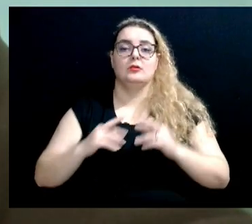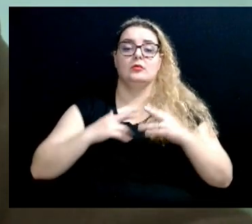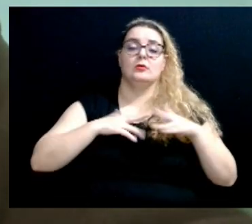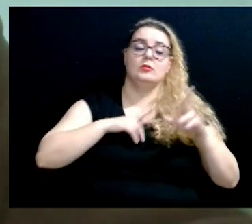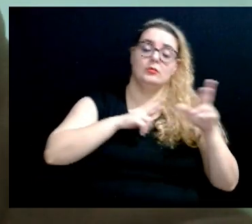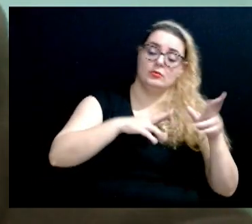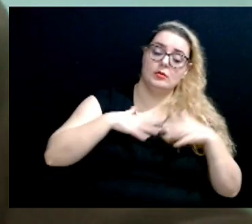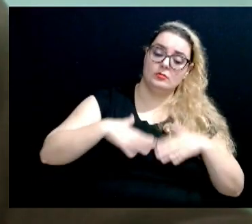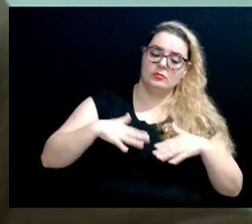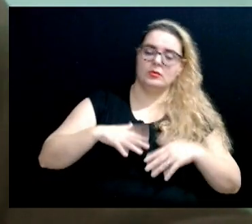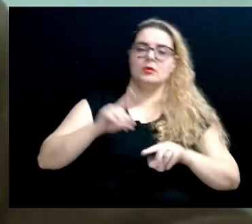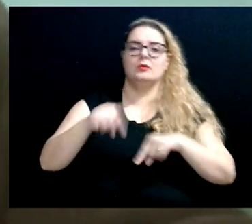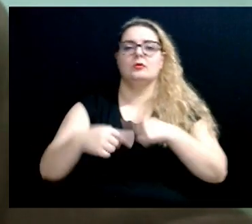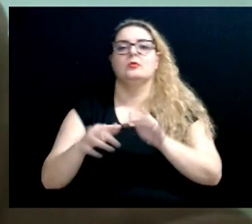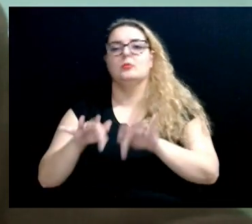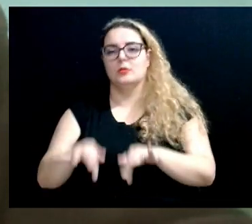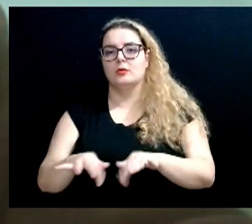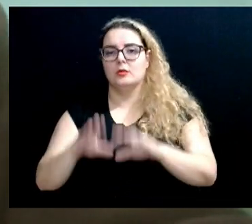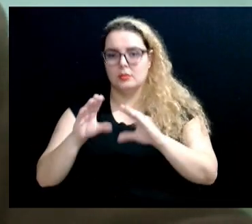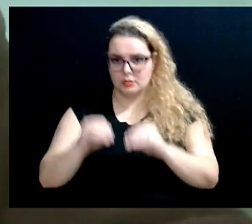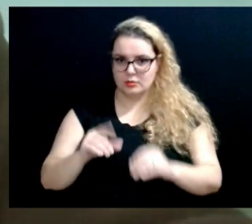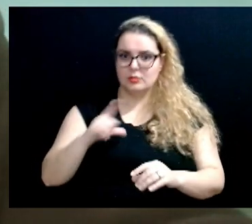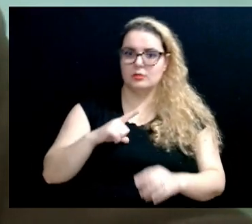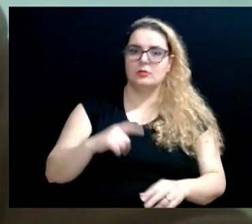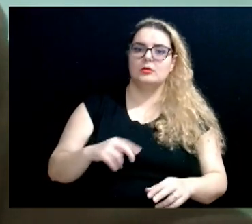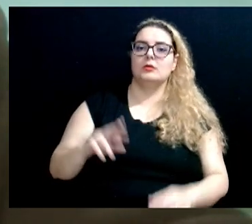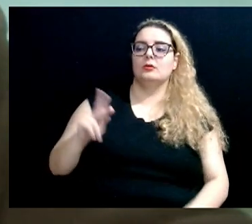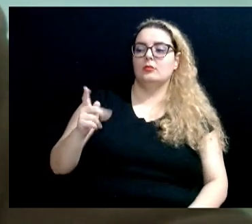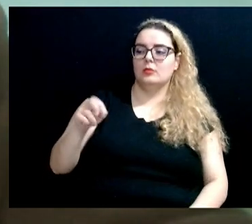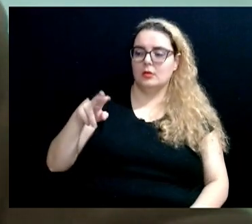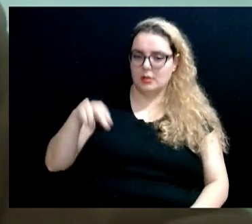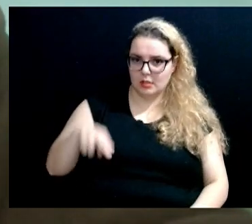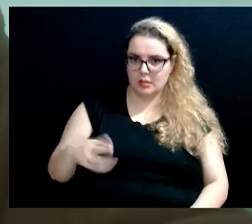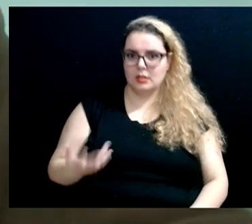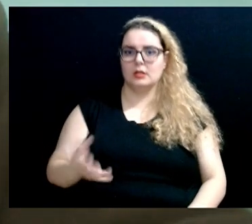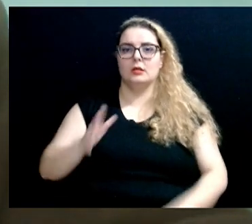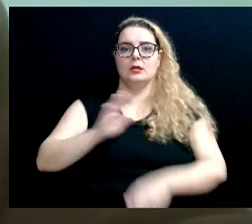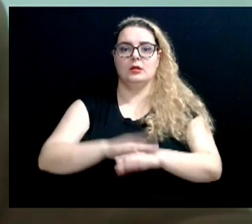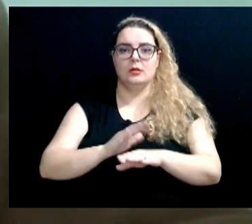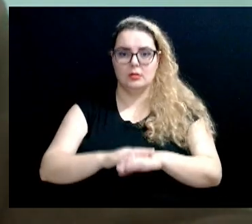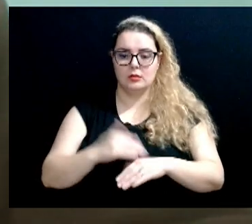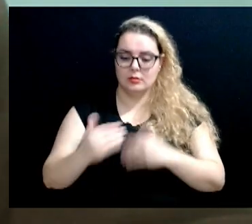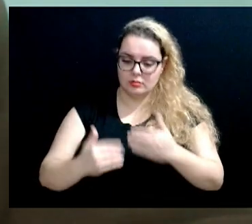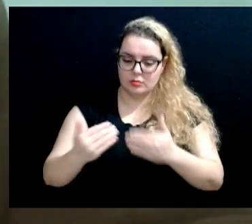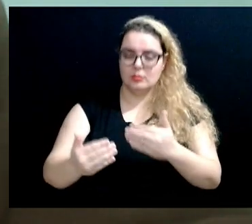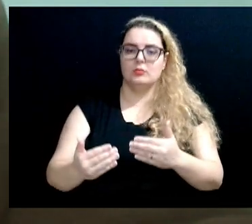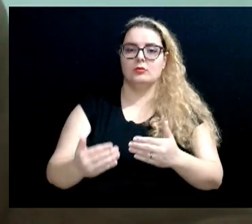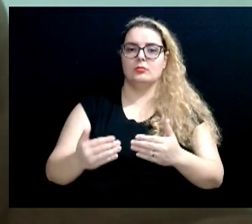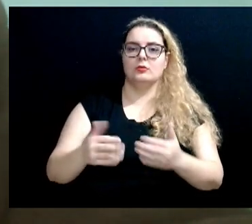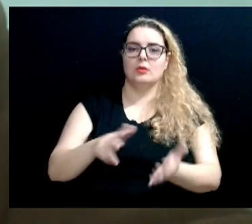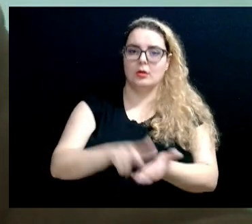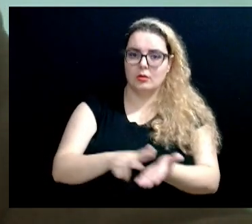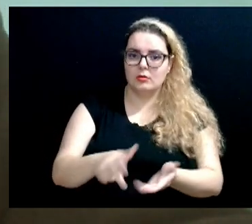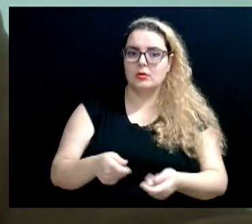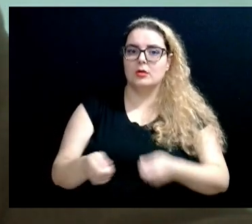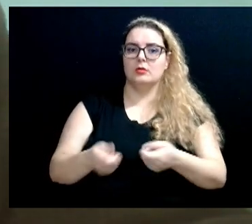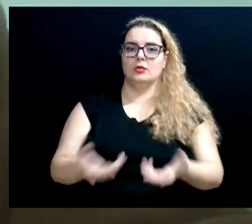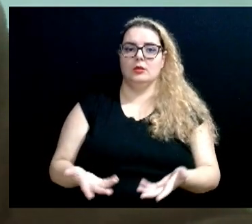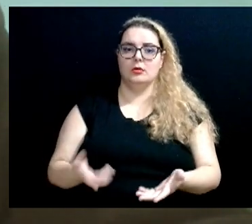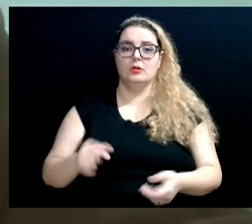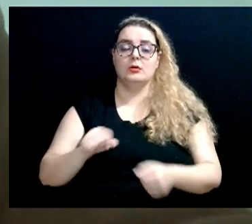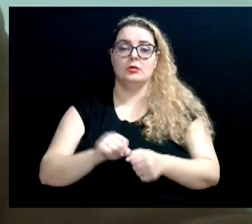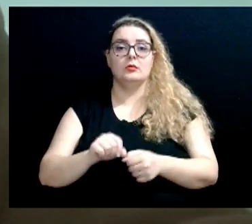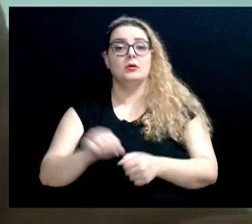para o fim da noite, a gente vai ter o sono REM, que é esse sono que funciona de uma forma regulatória e faz com que a gente faça memória, guarde